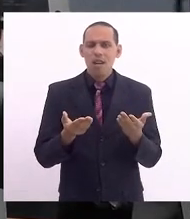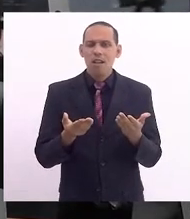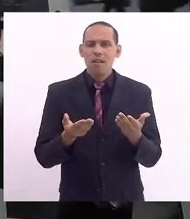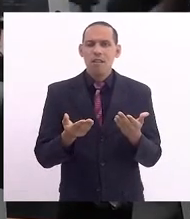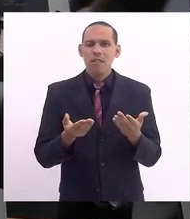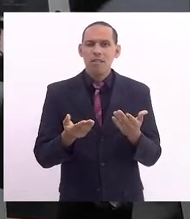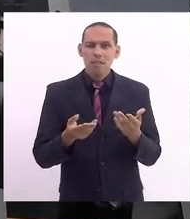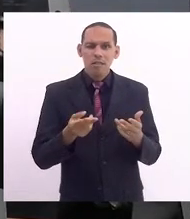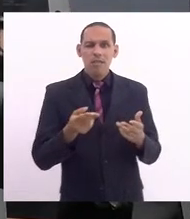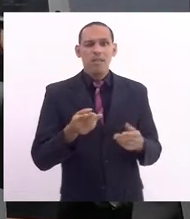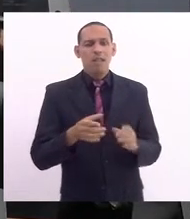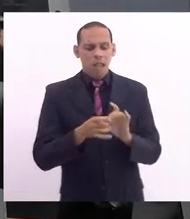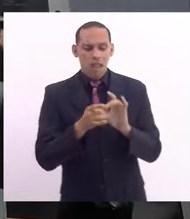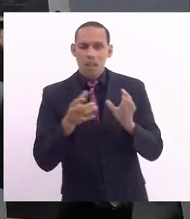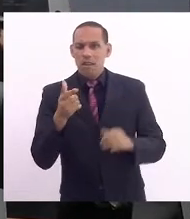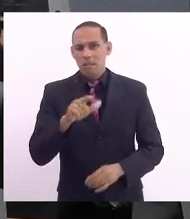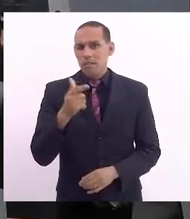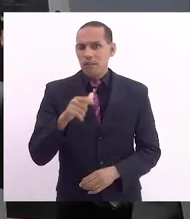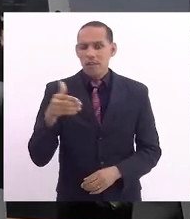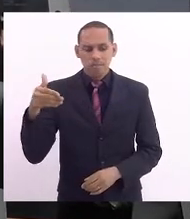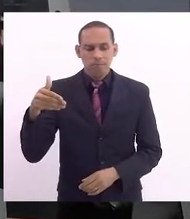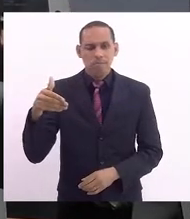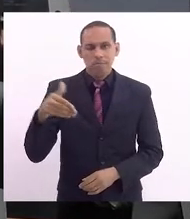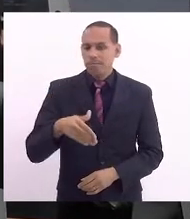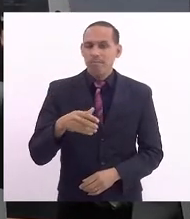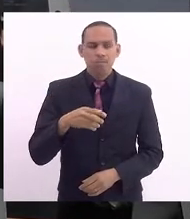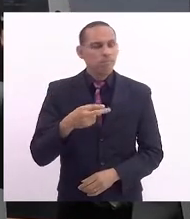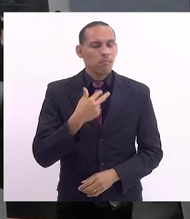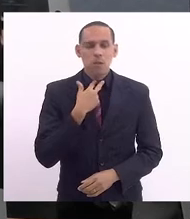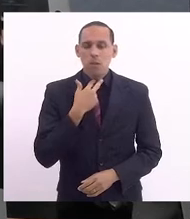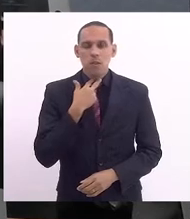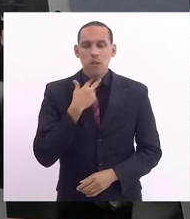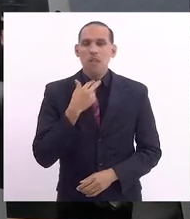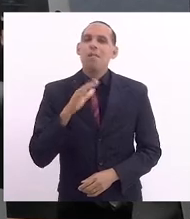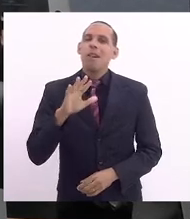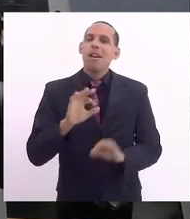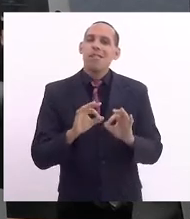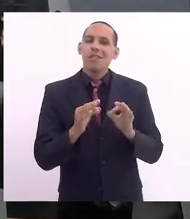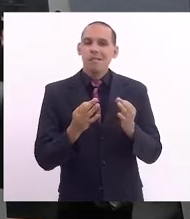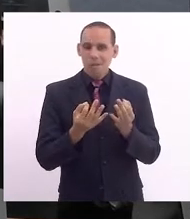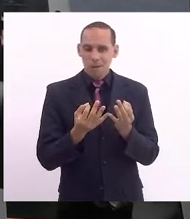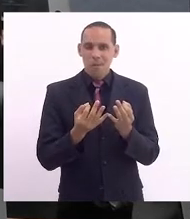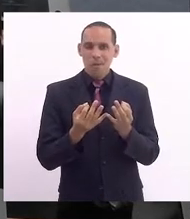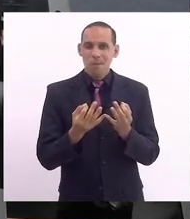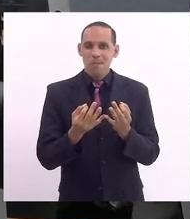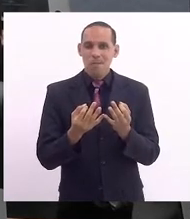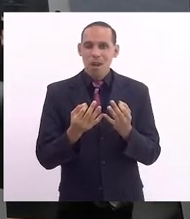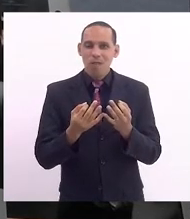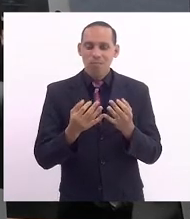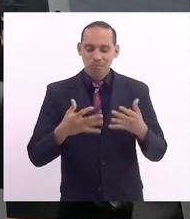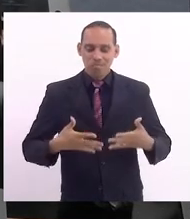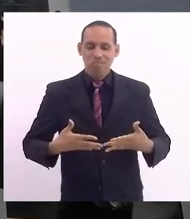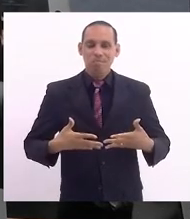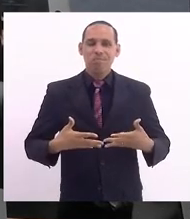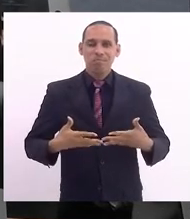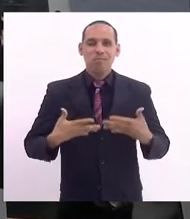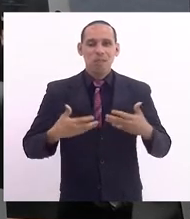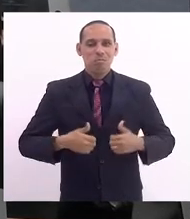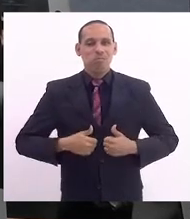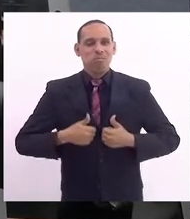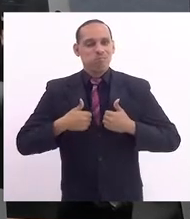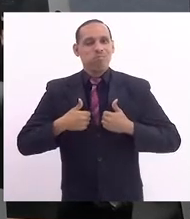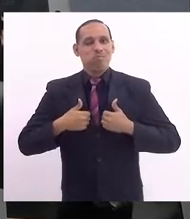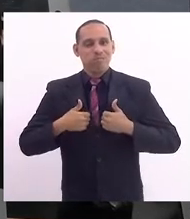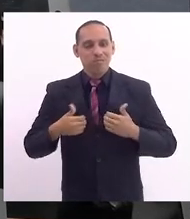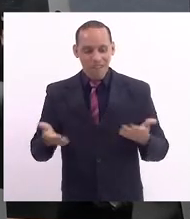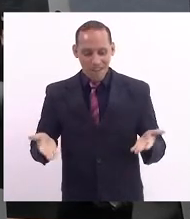privado de liberdade, por isso não pôde comparecer aqui, mas sua família está orgulhosa aqui nesse espaço. E